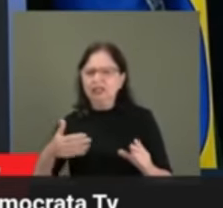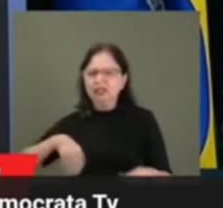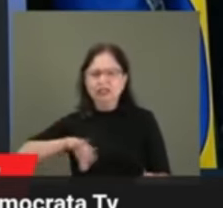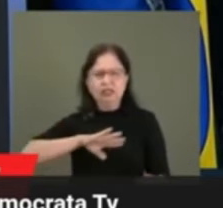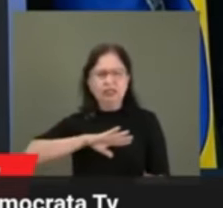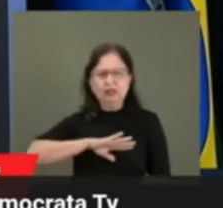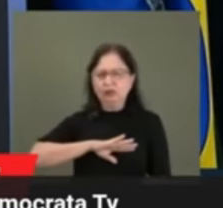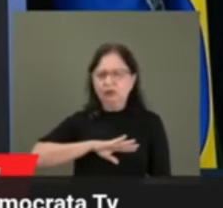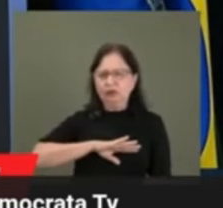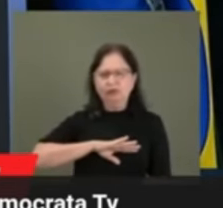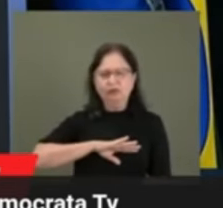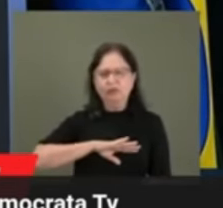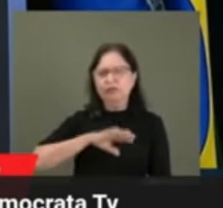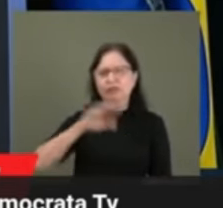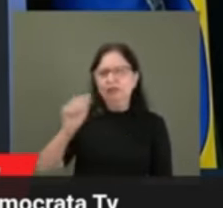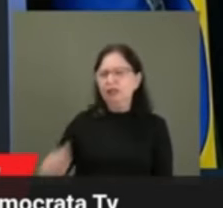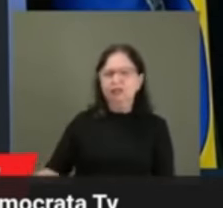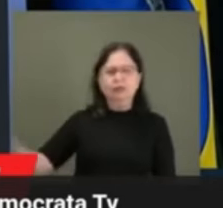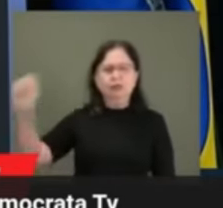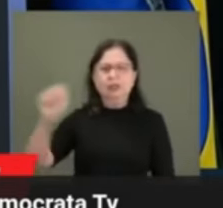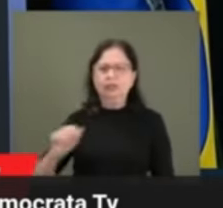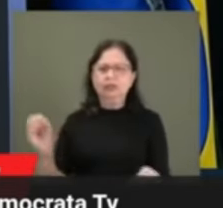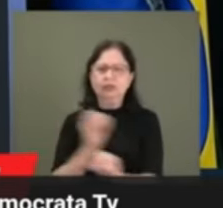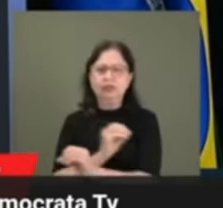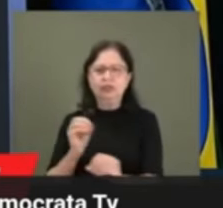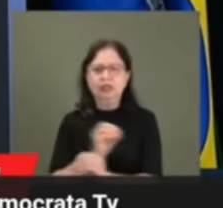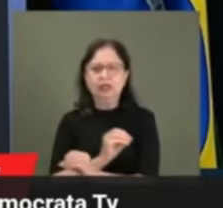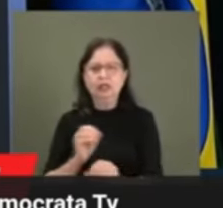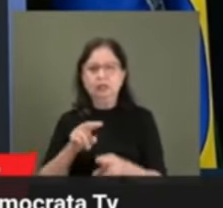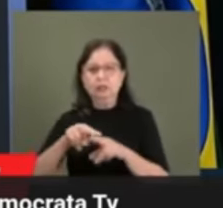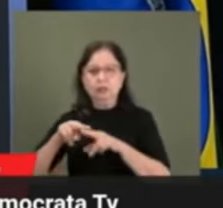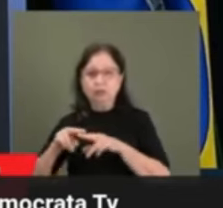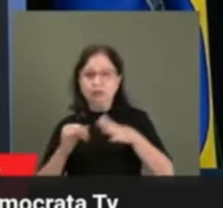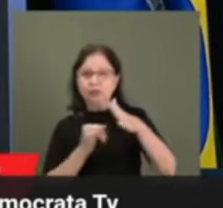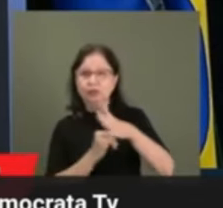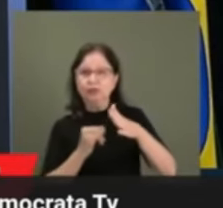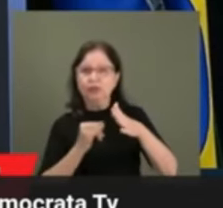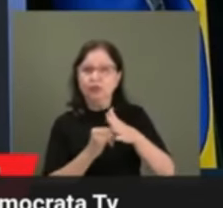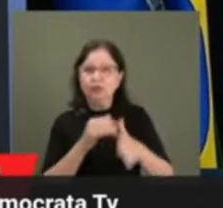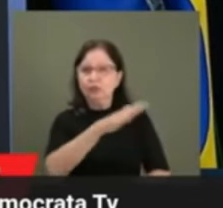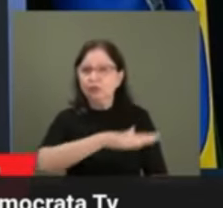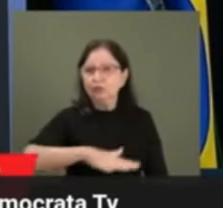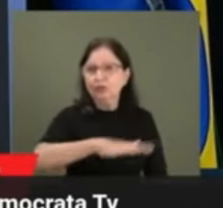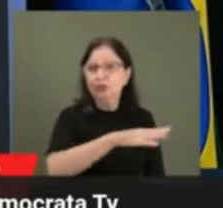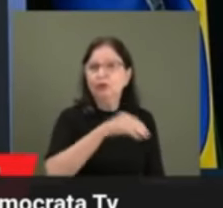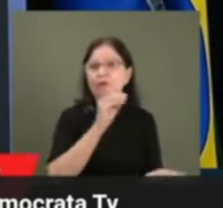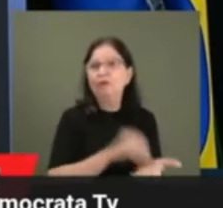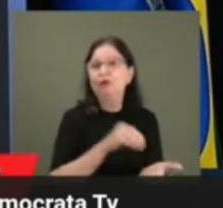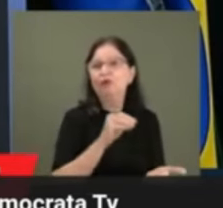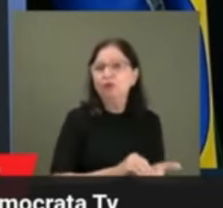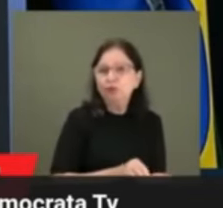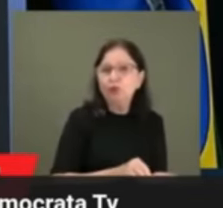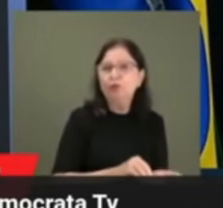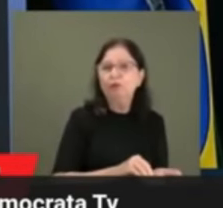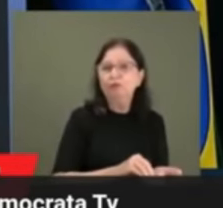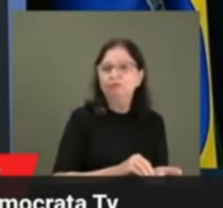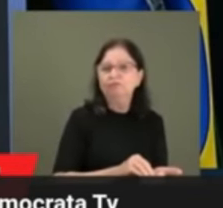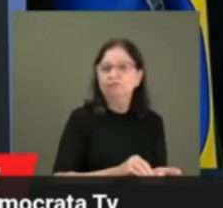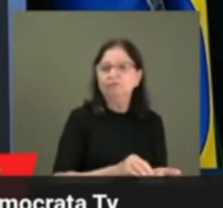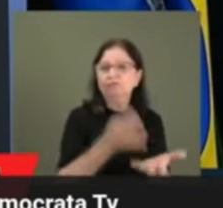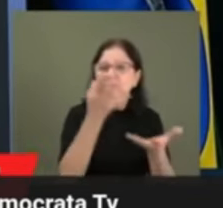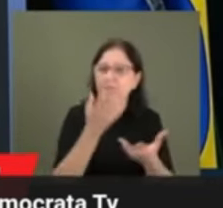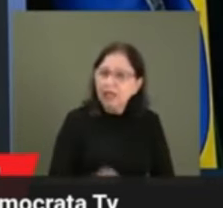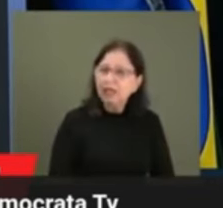ganhou um ritmo estranho ass sodado com entidades do setor não sendo ouvidas mesmo que em uníssono dizendo que